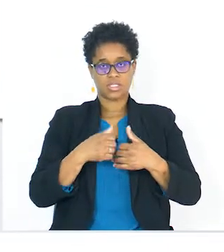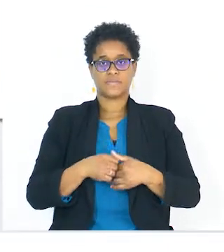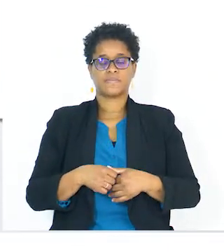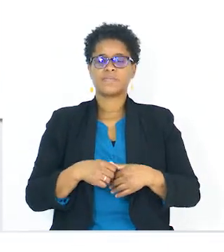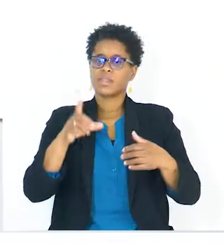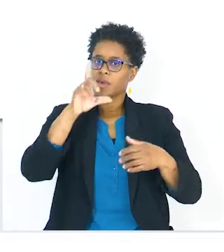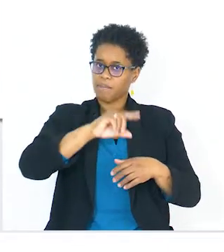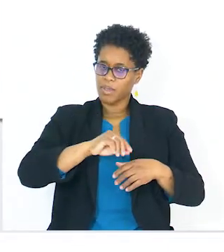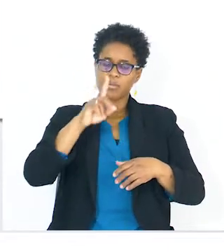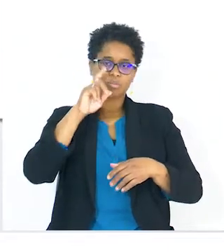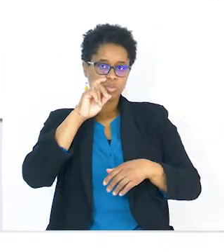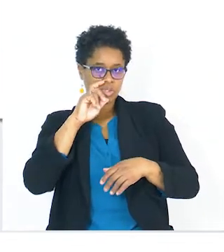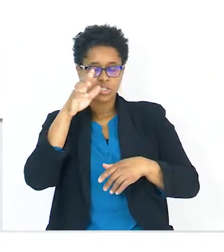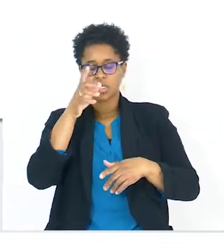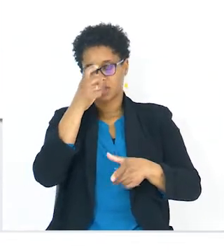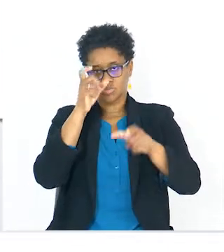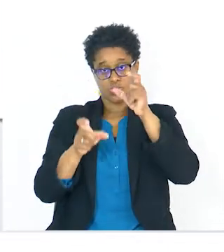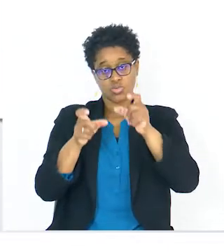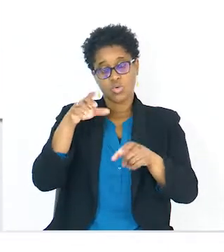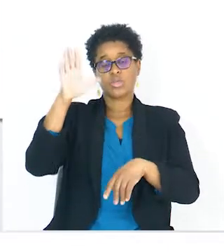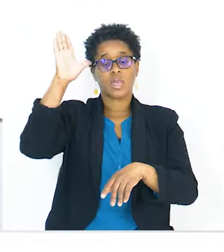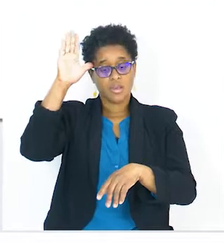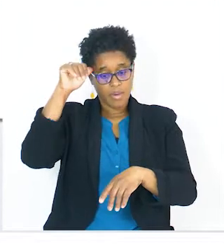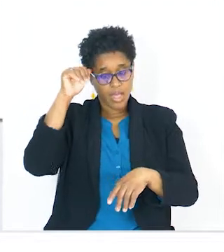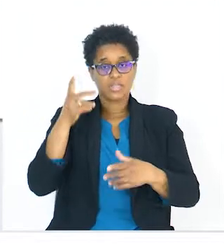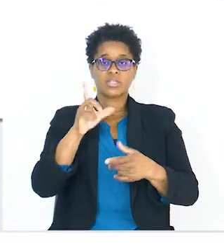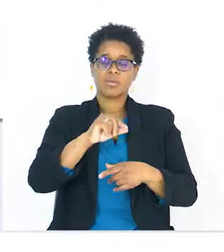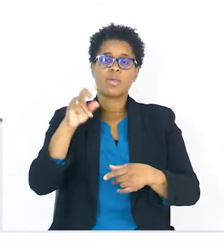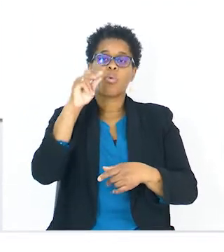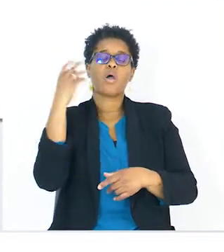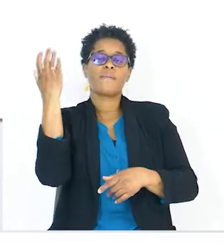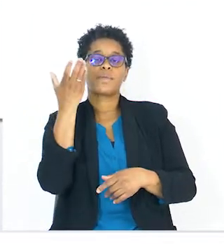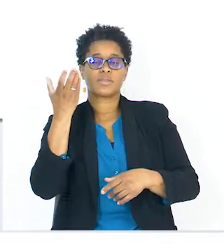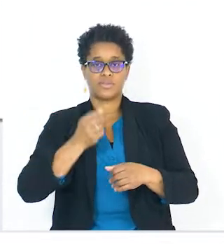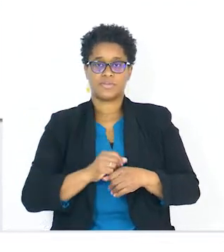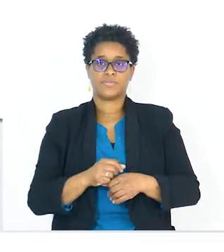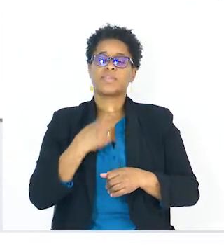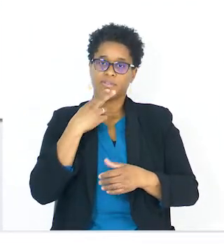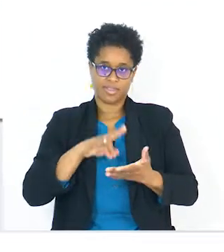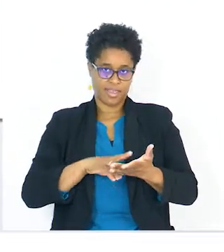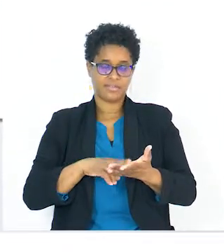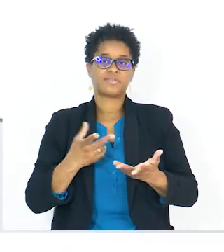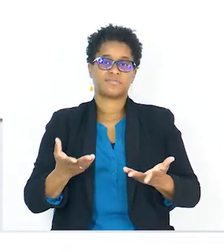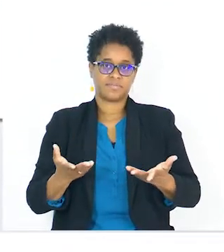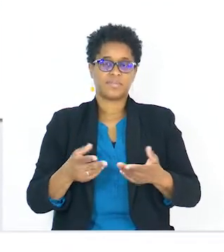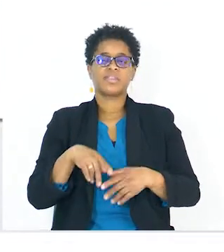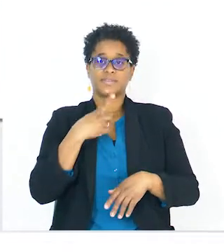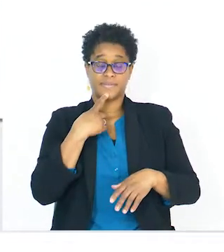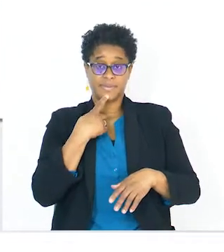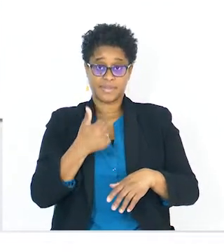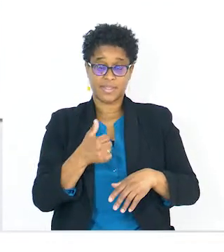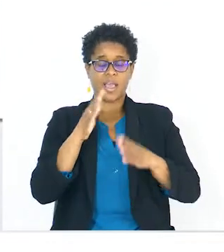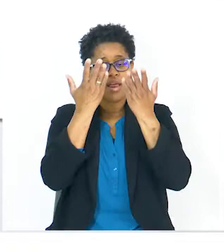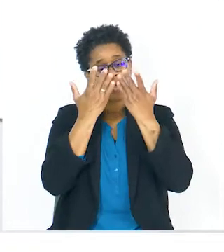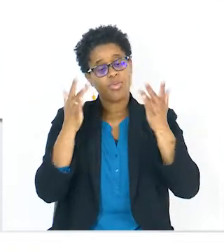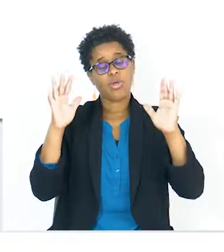saúde. Mas proteger as pessoas, os animais e o meio ambiente. Verdade?